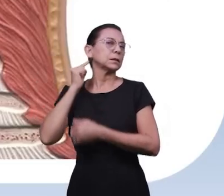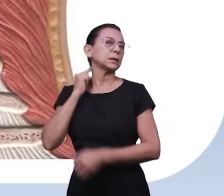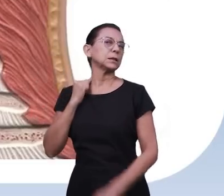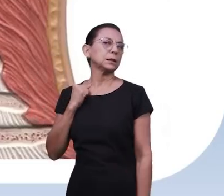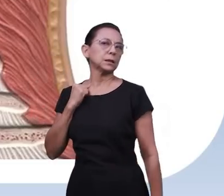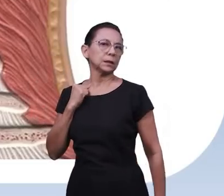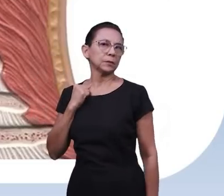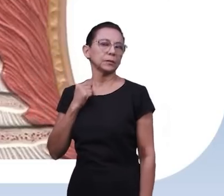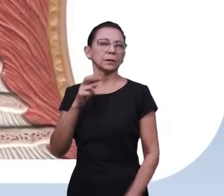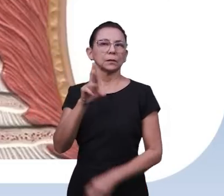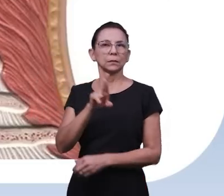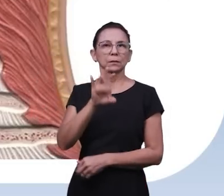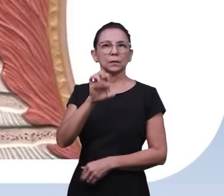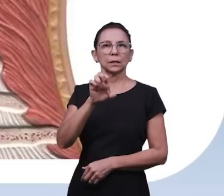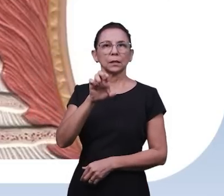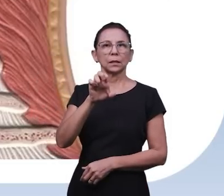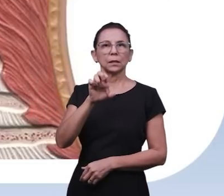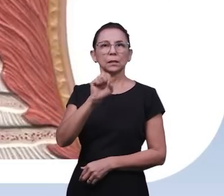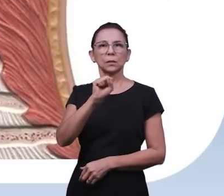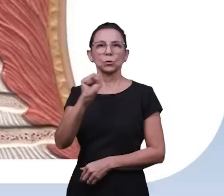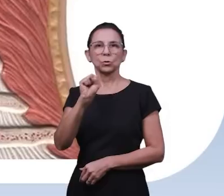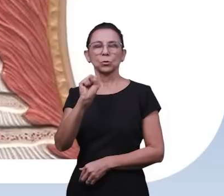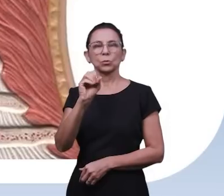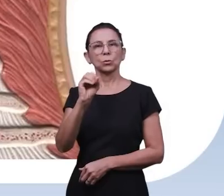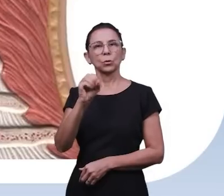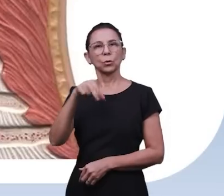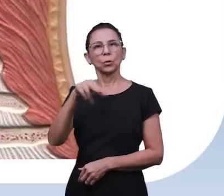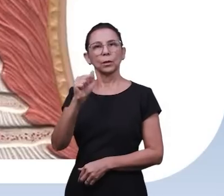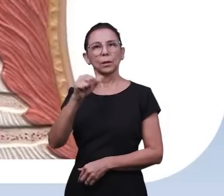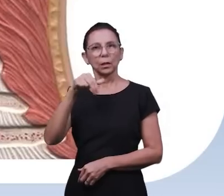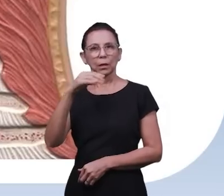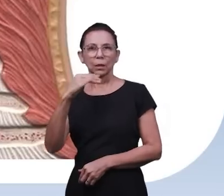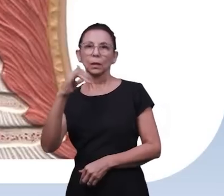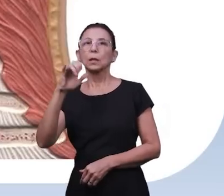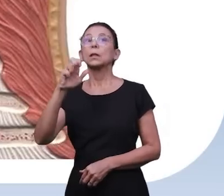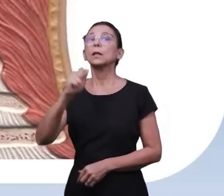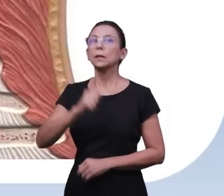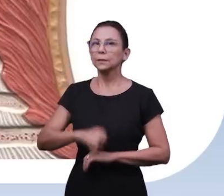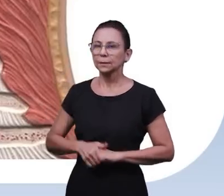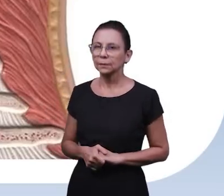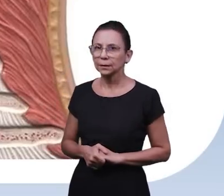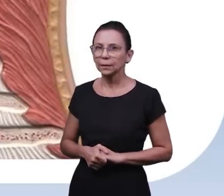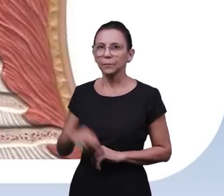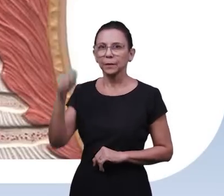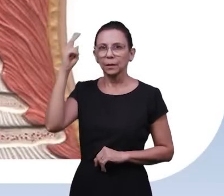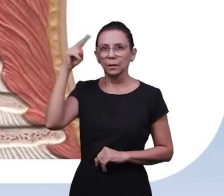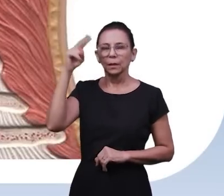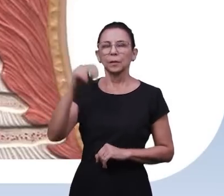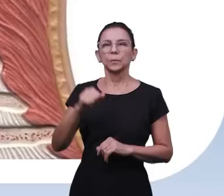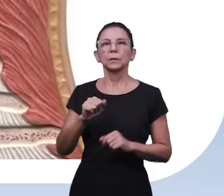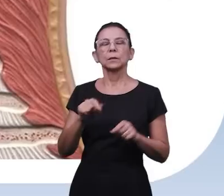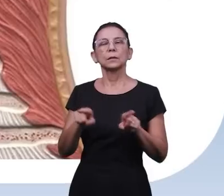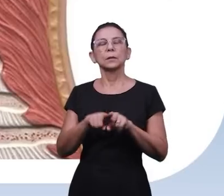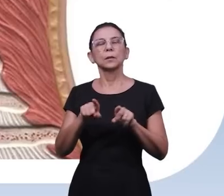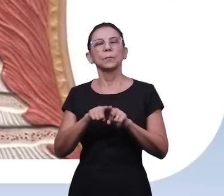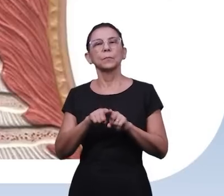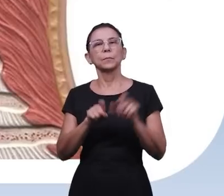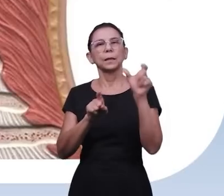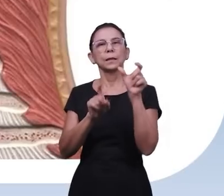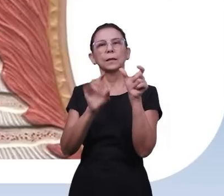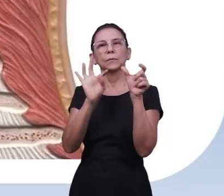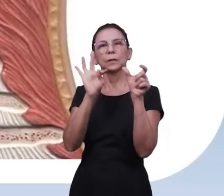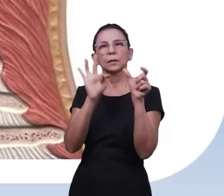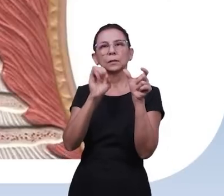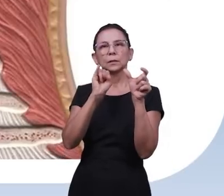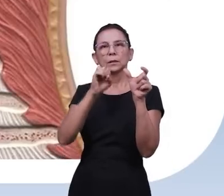Cavidades onde o nosso som ganha o timbre. Lembra do timbre? Explicamos também o que é timbre. Ganha as